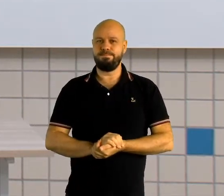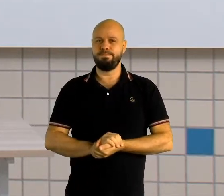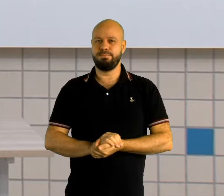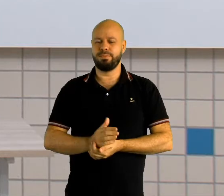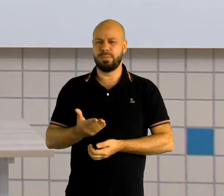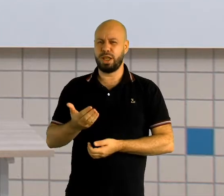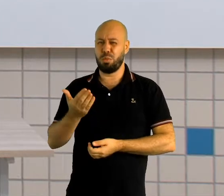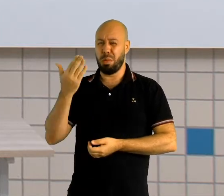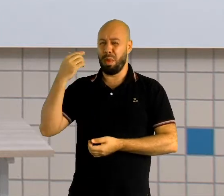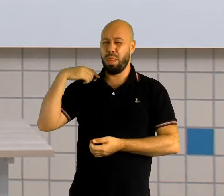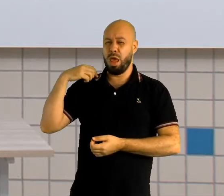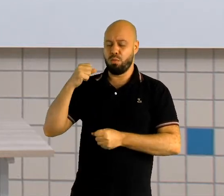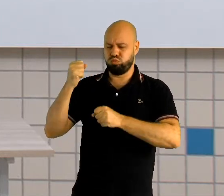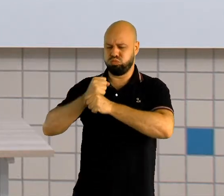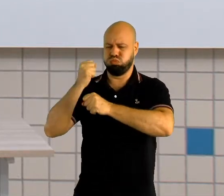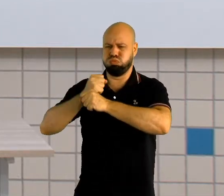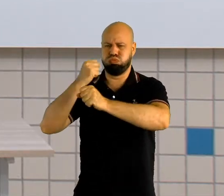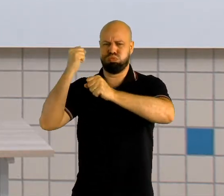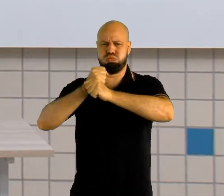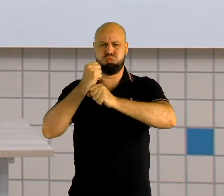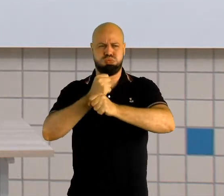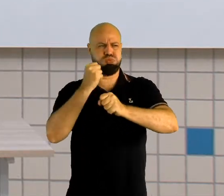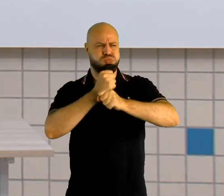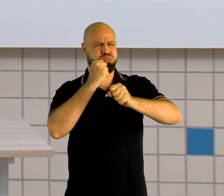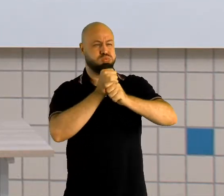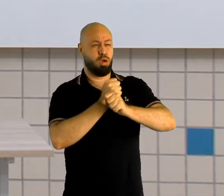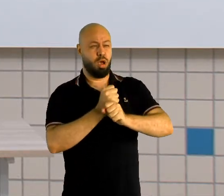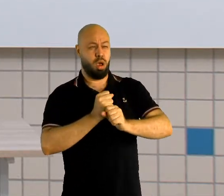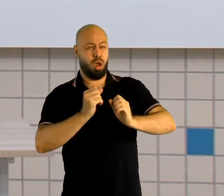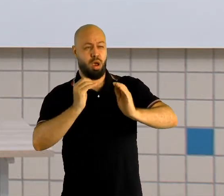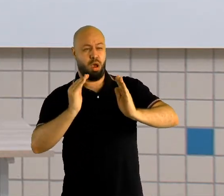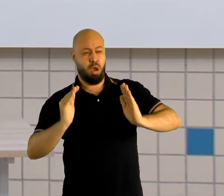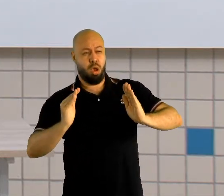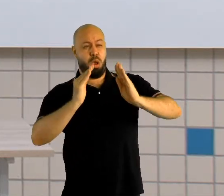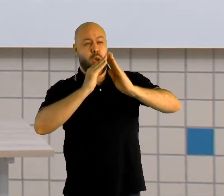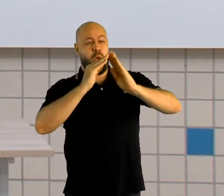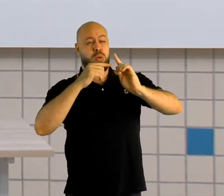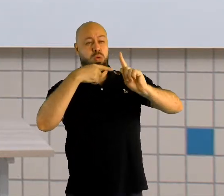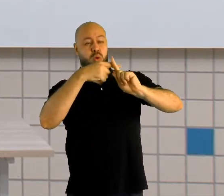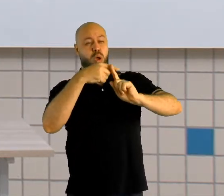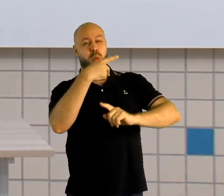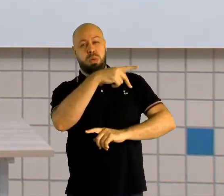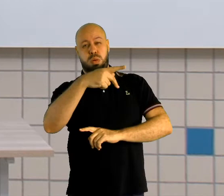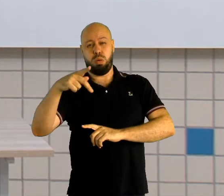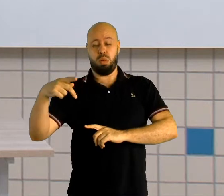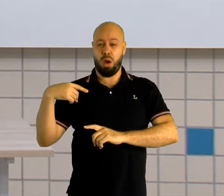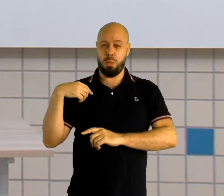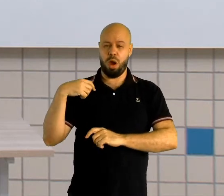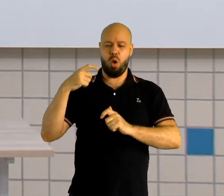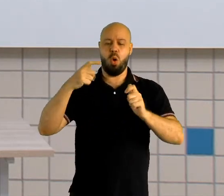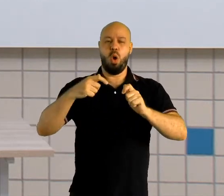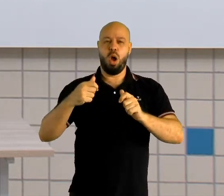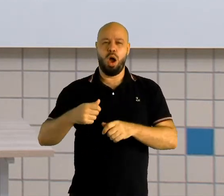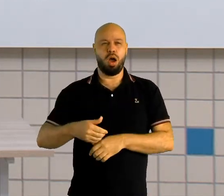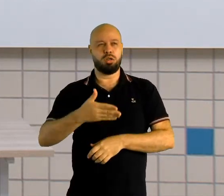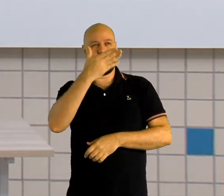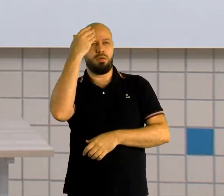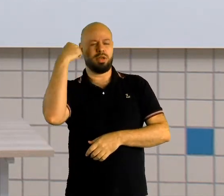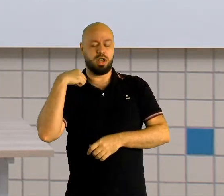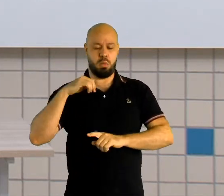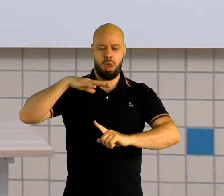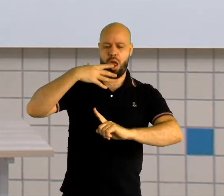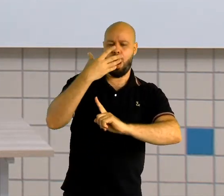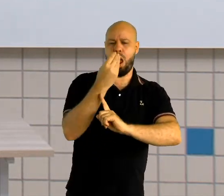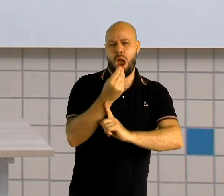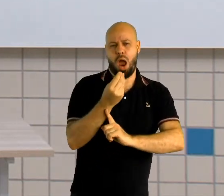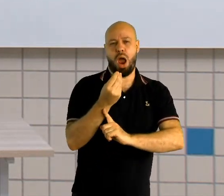várias construções, palácios, templos, termas e diversão e arte. Isso